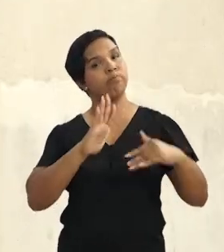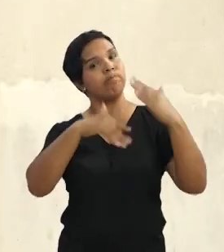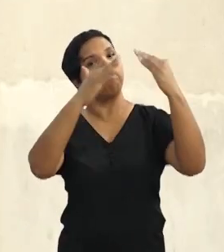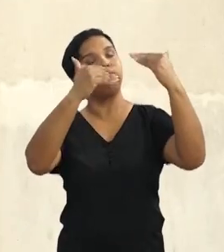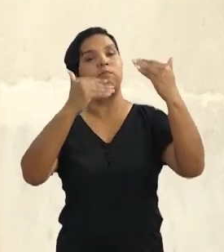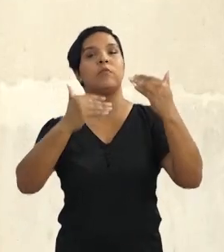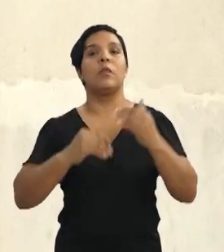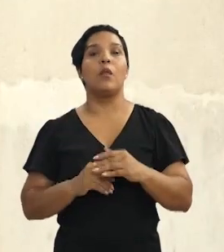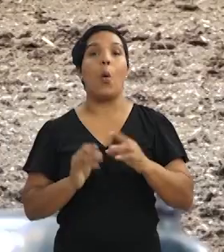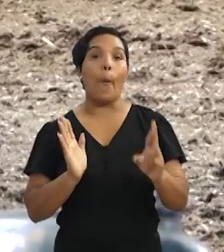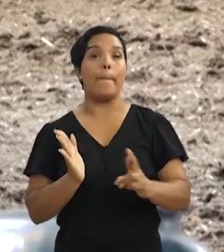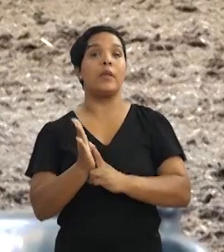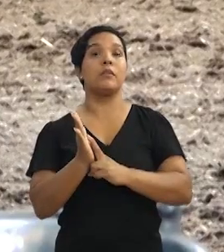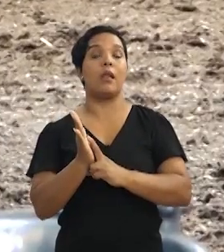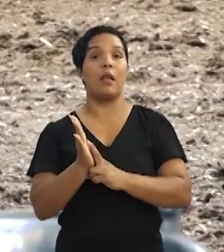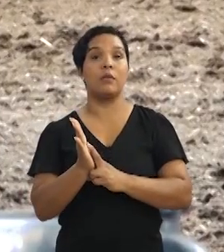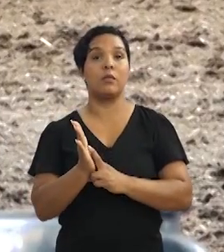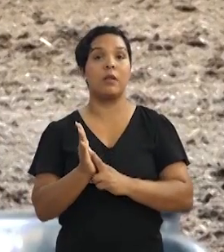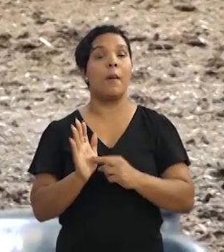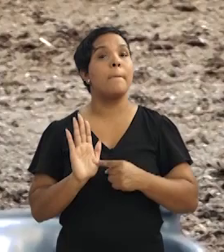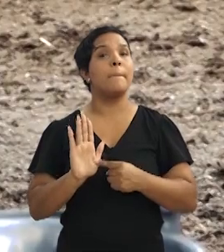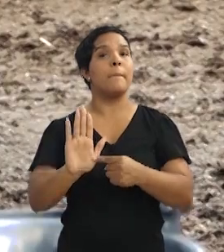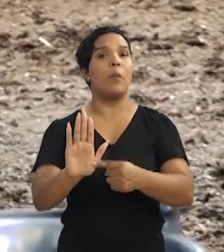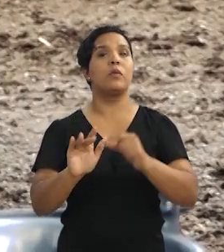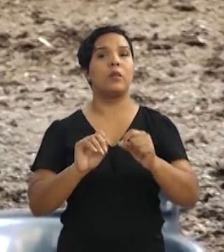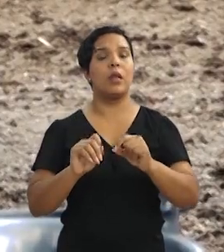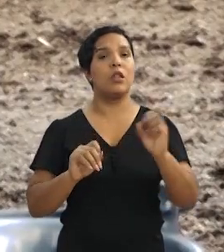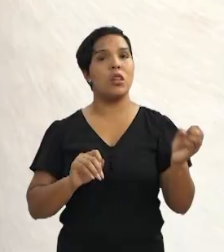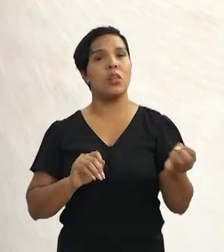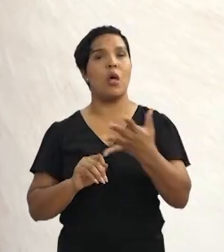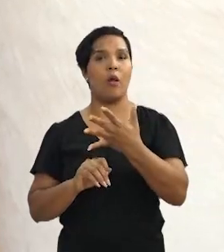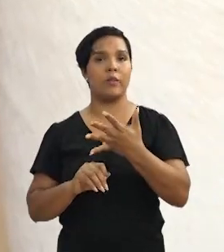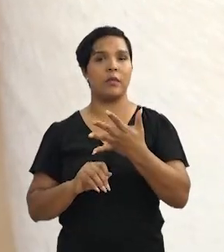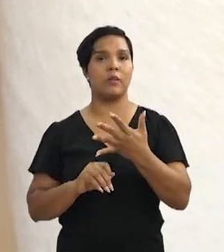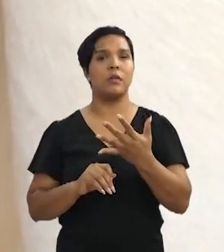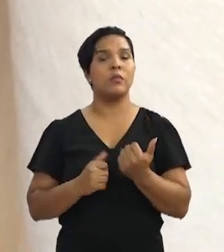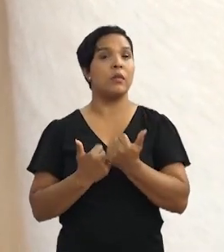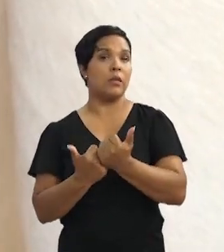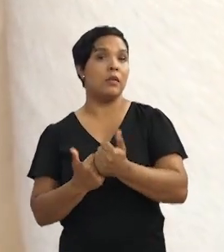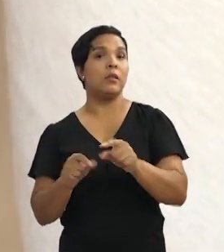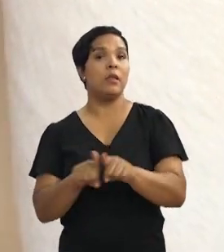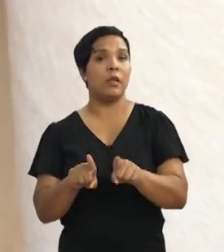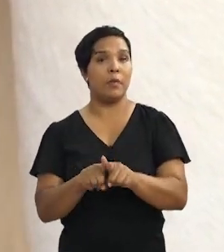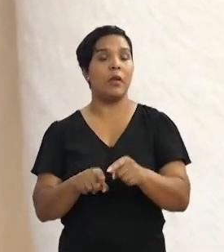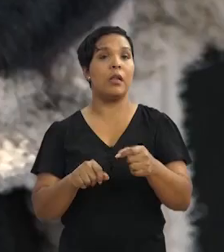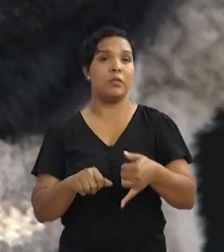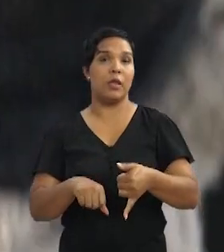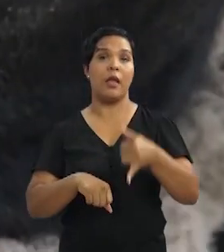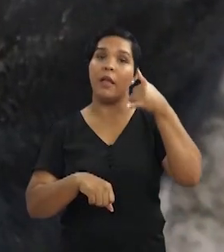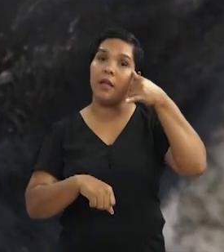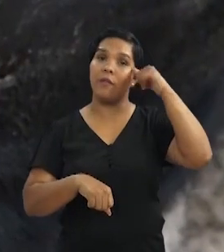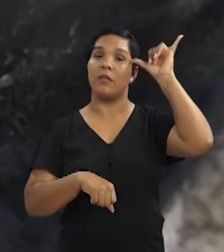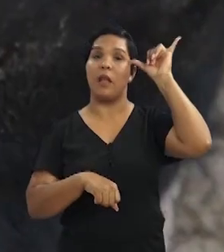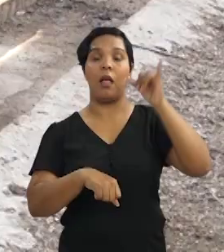grande potencial de crescimento. Os resultados promissores representam novas alternativas de prevenção de doenças e,